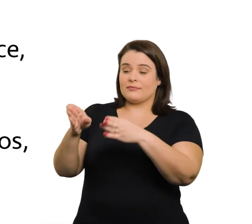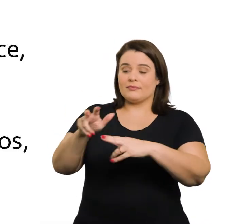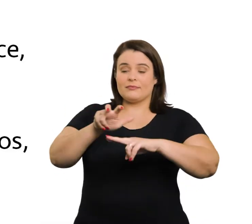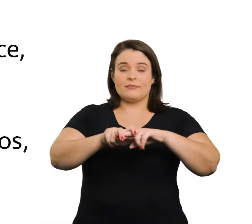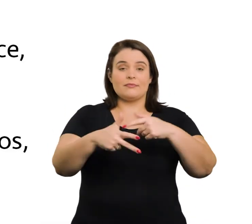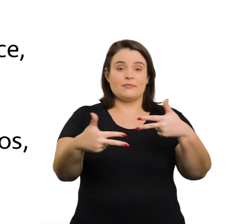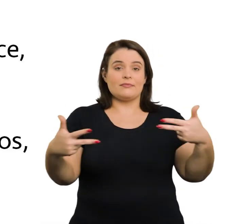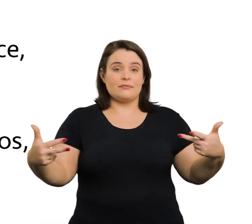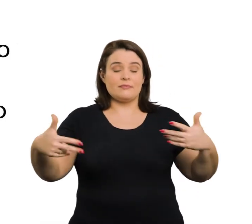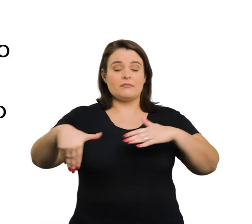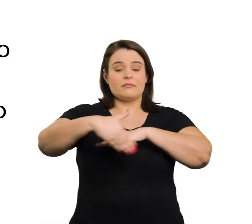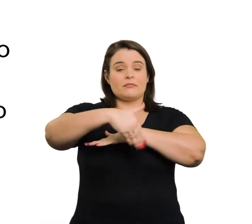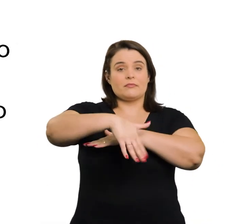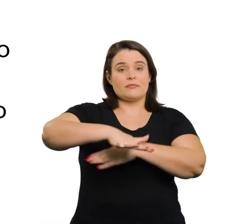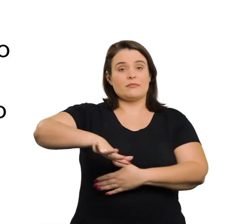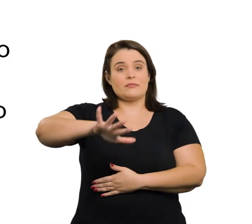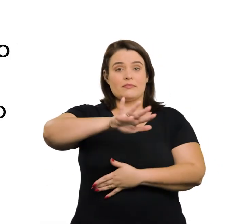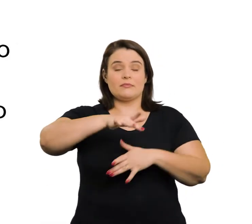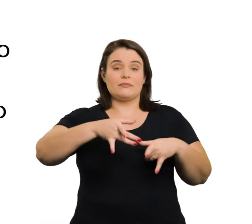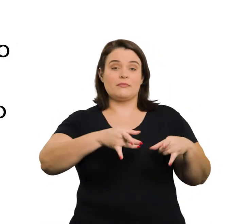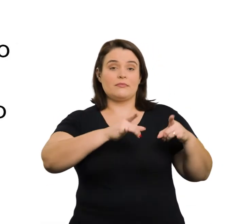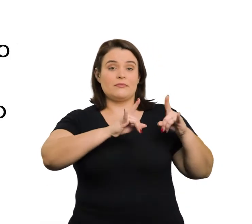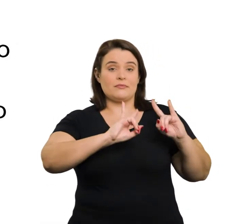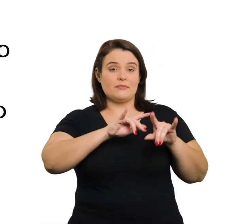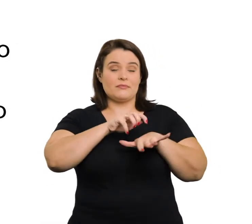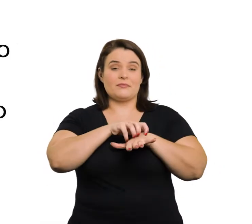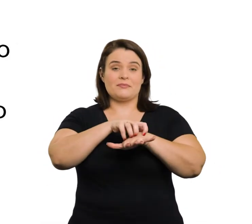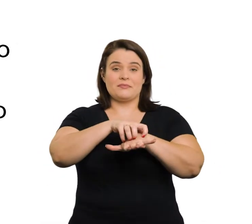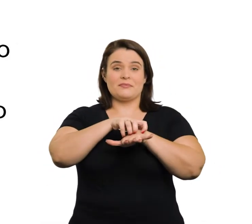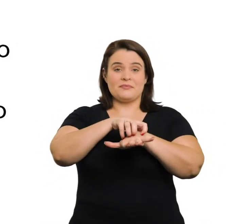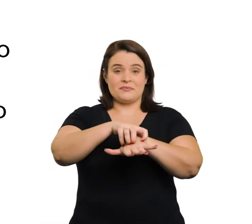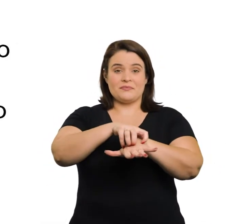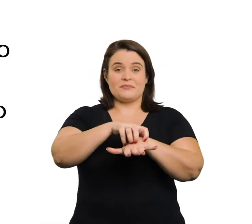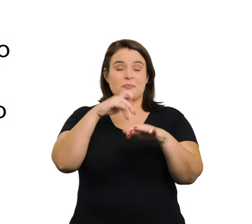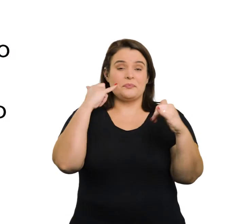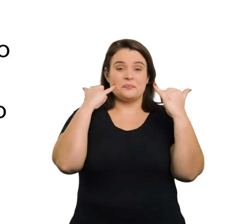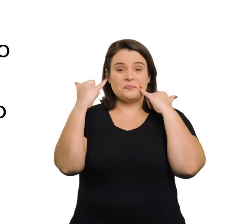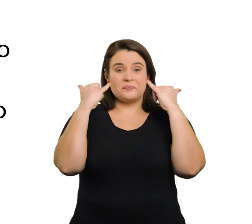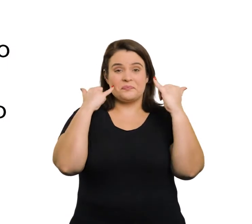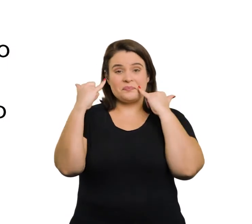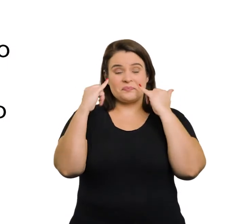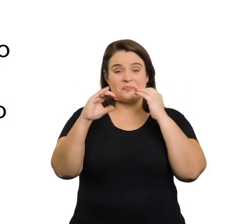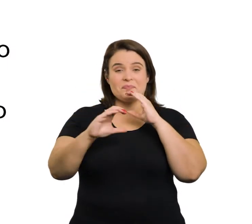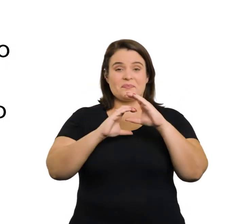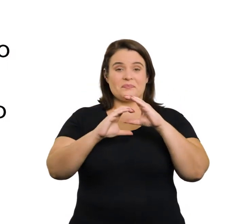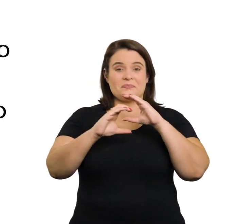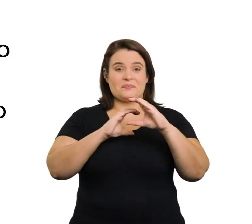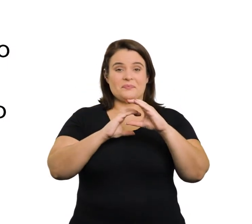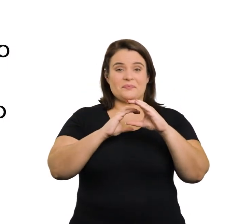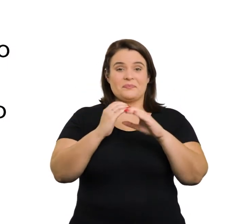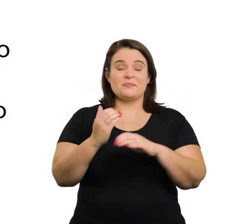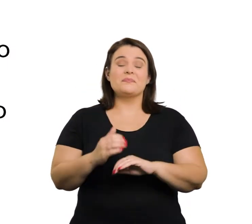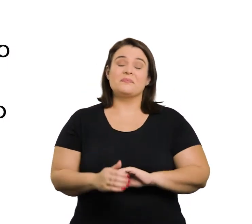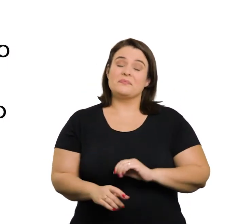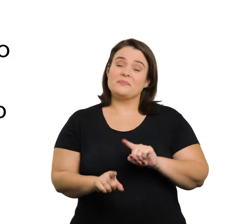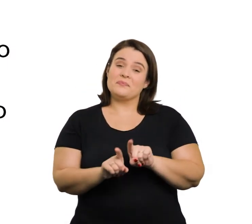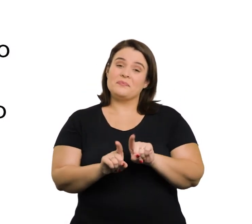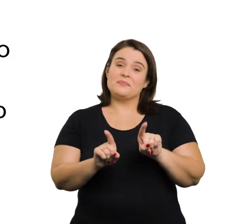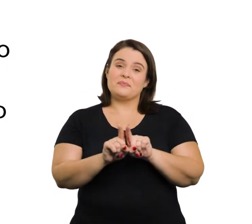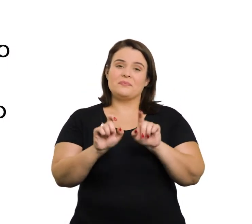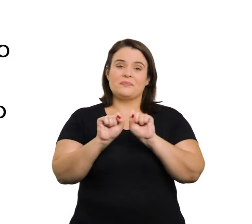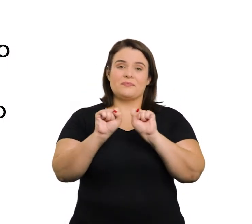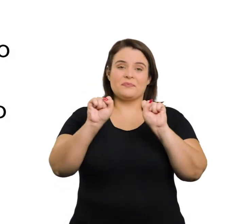de espaços, mobiliários, equipamentos urbanos, edificações, transportes, informação